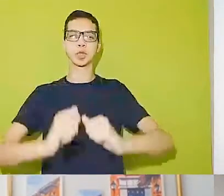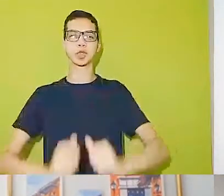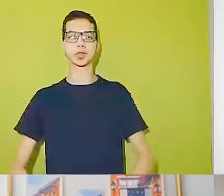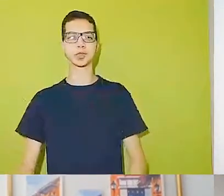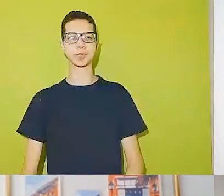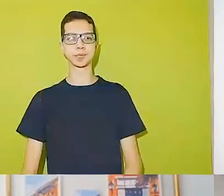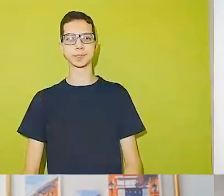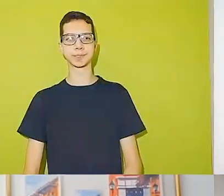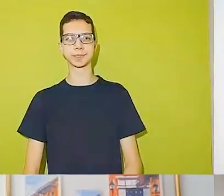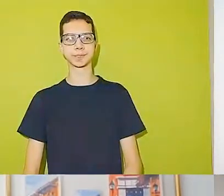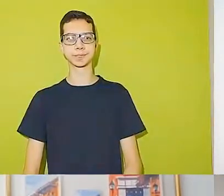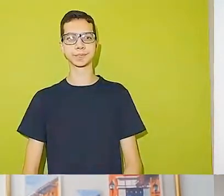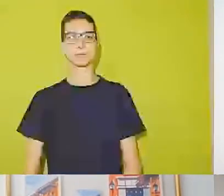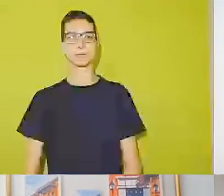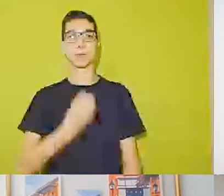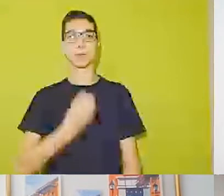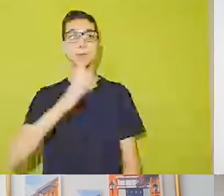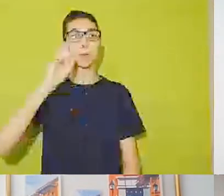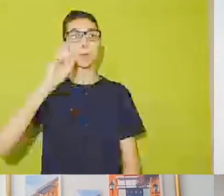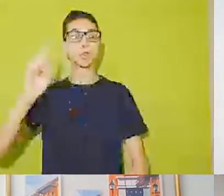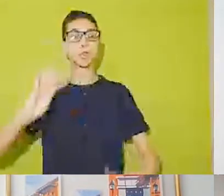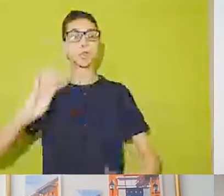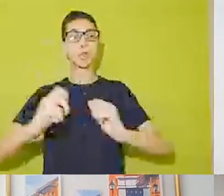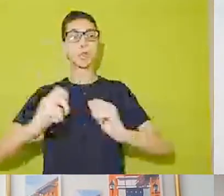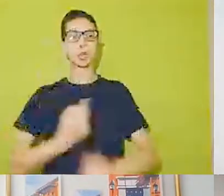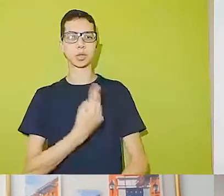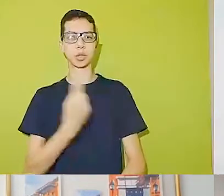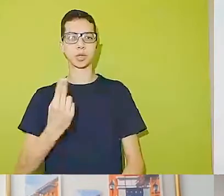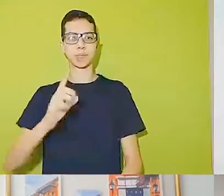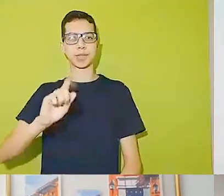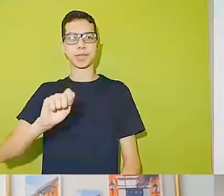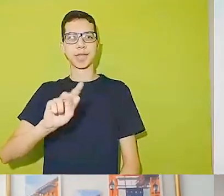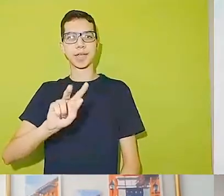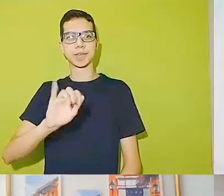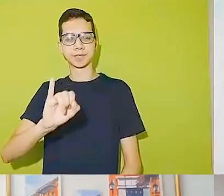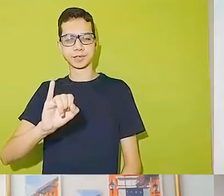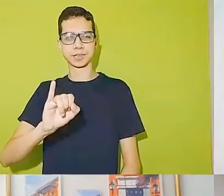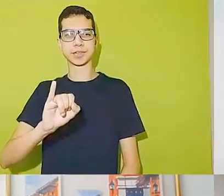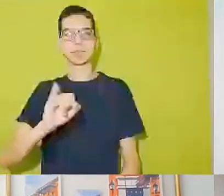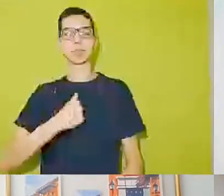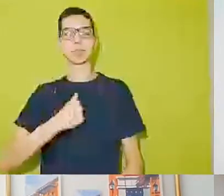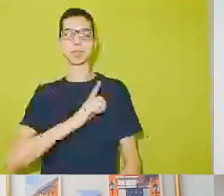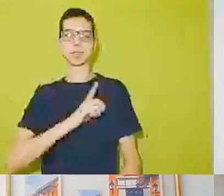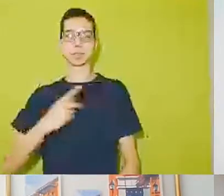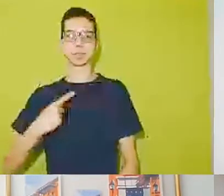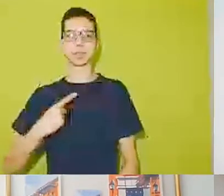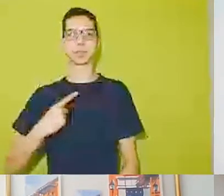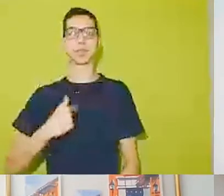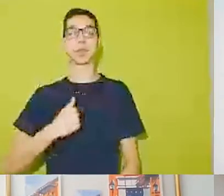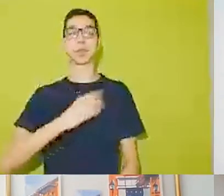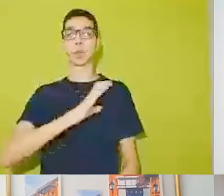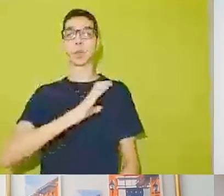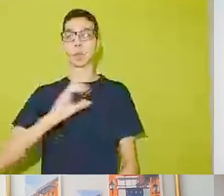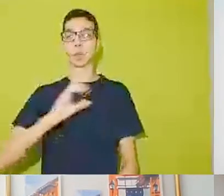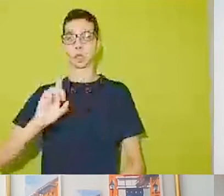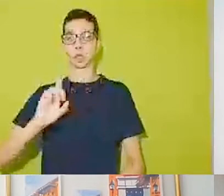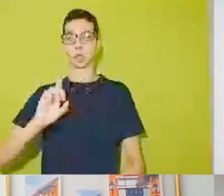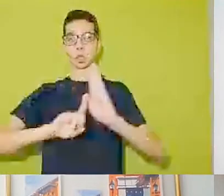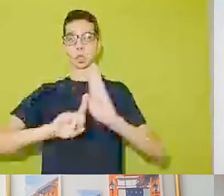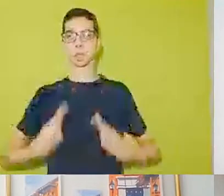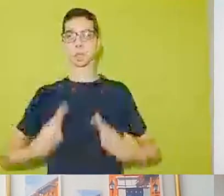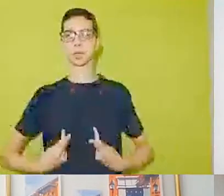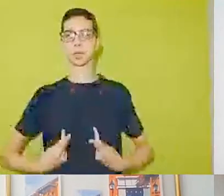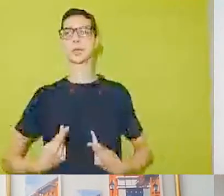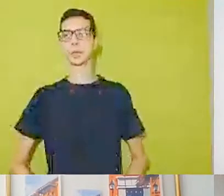Bom dia a todos e todas. O meu nome é Davi Quintanilha, eu sou defensor público, coordenador do Núcleo de Direitos Humanos, da Defensoria Pública.